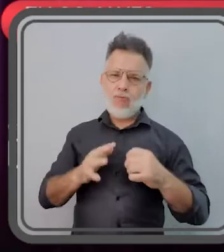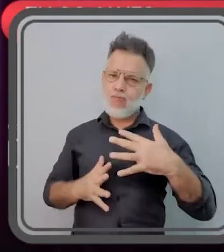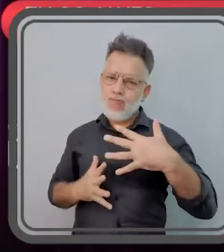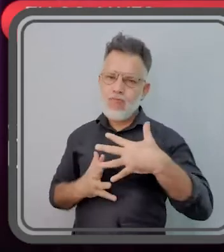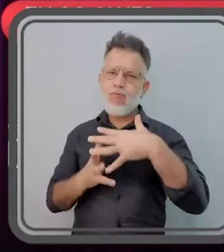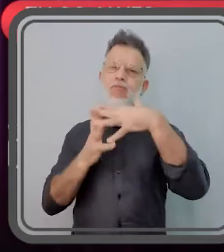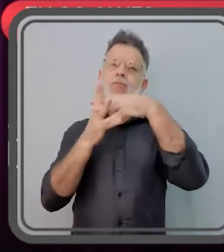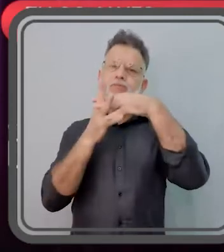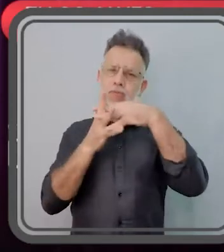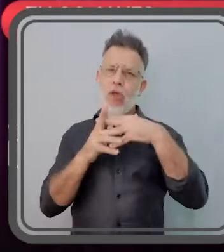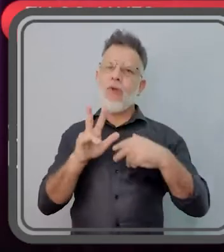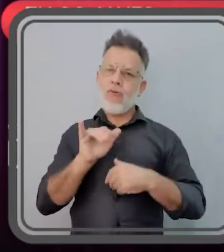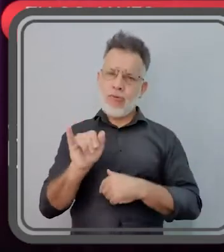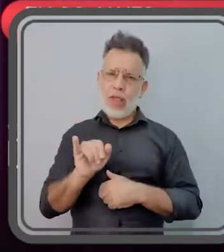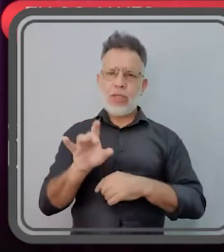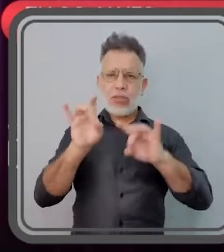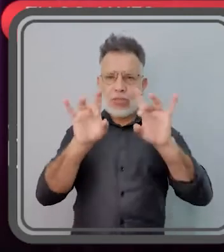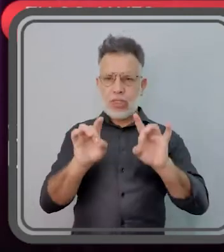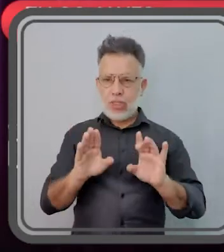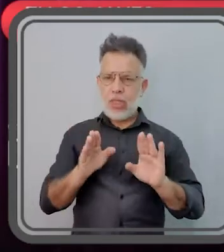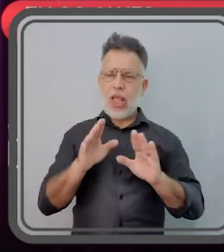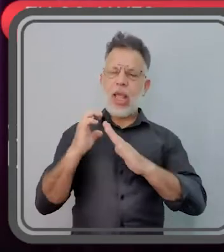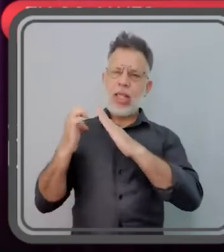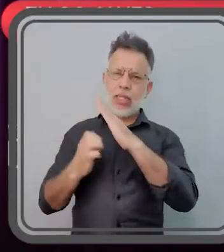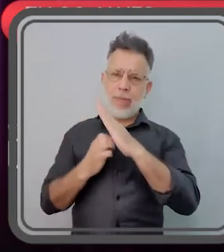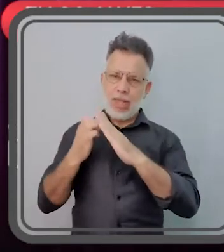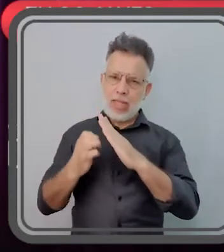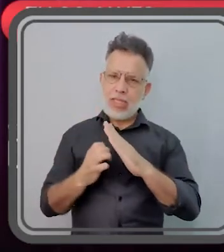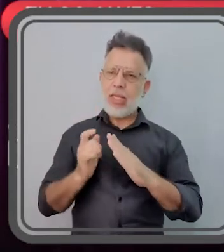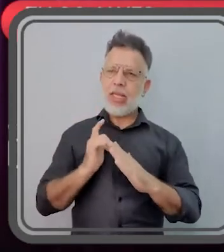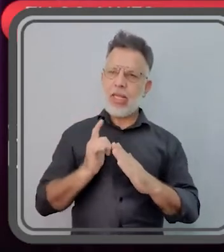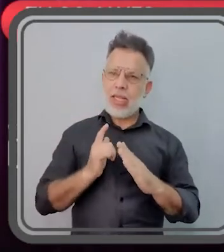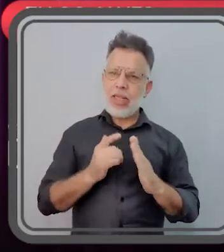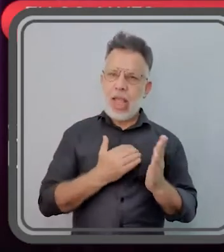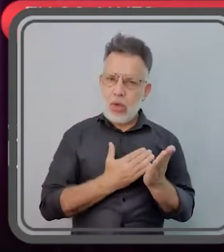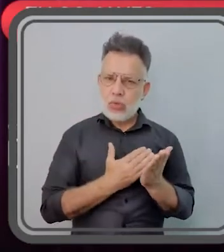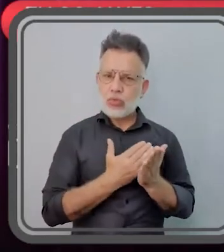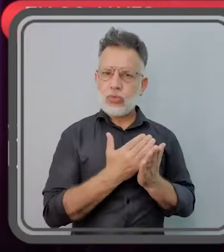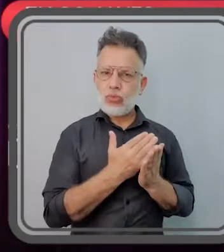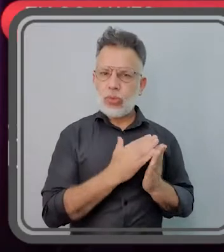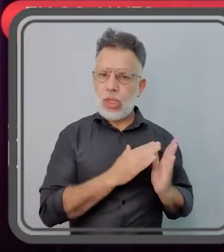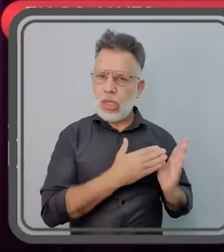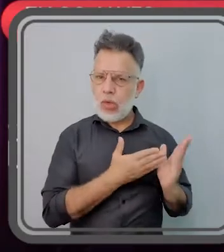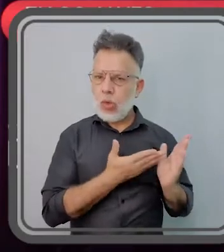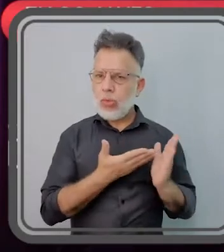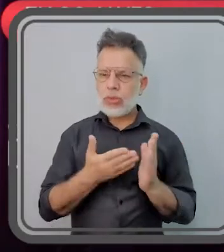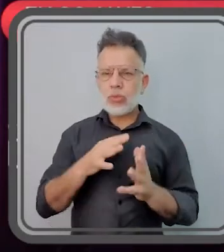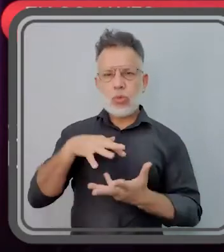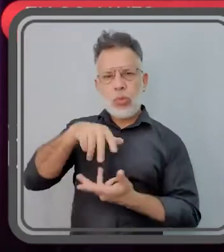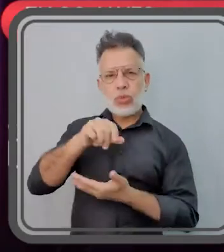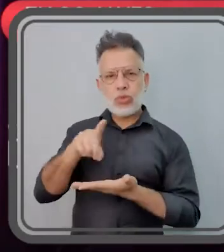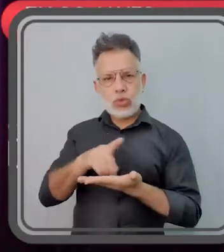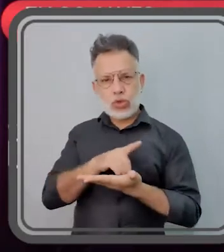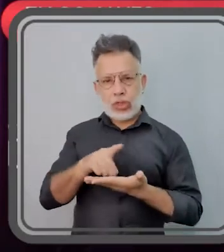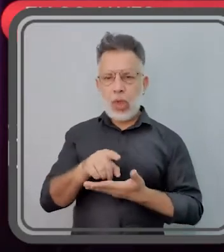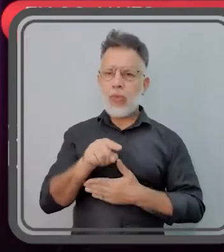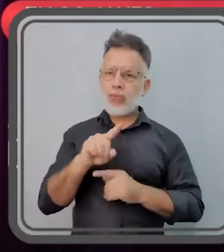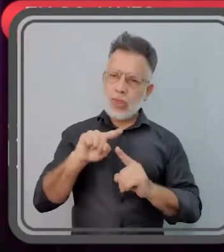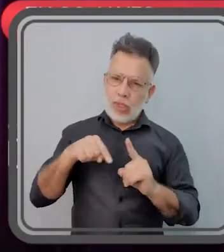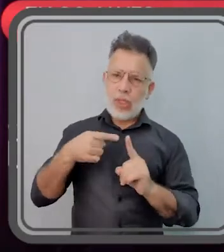tradicionais do setor, especialmente as empresas que estão entrando diretamente como digitais, não? E além